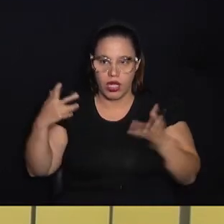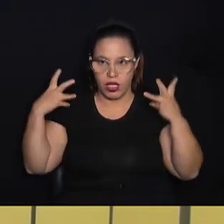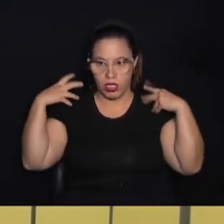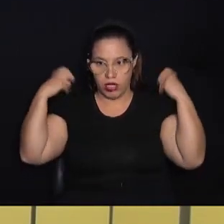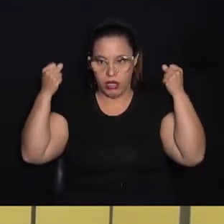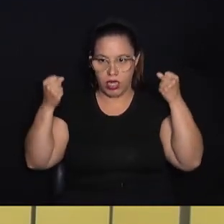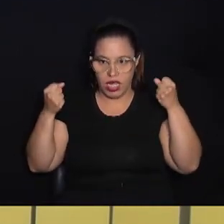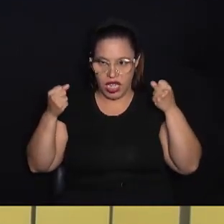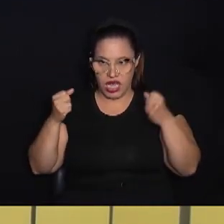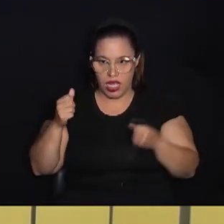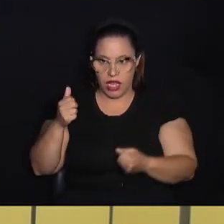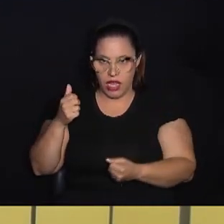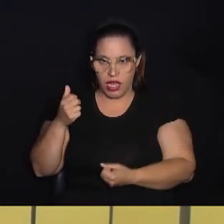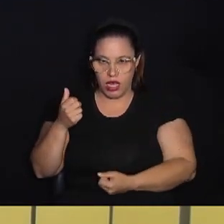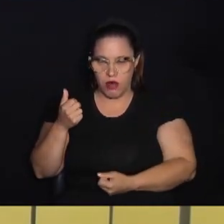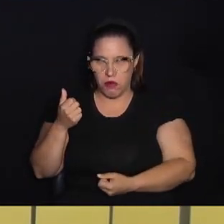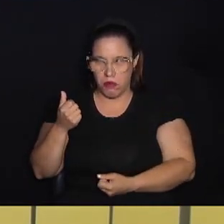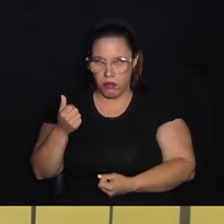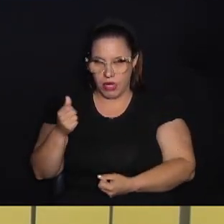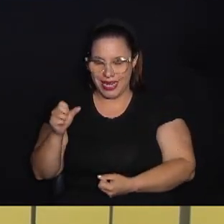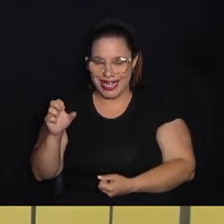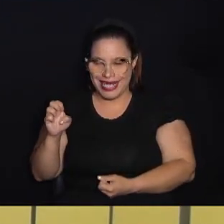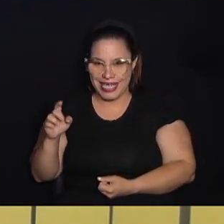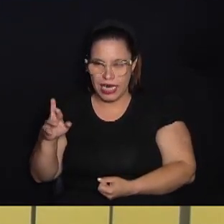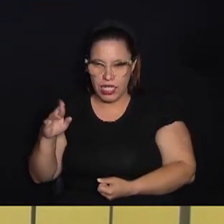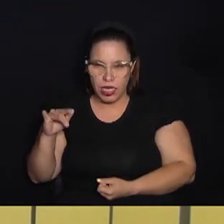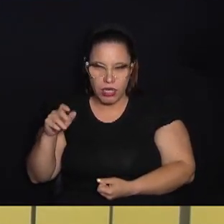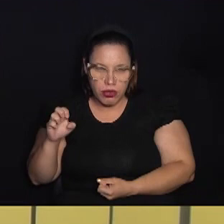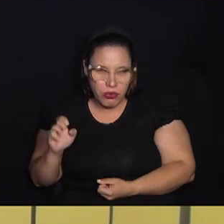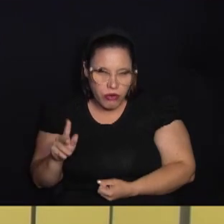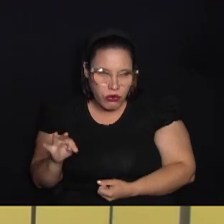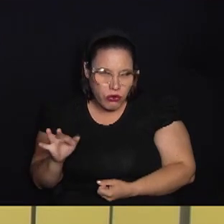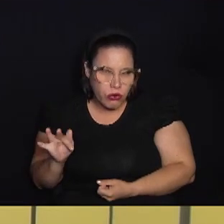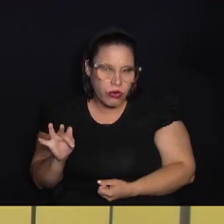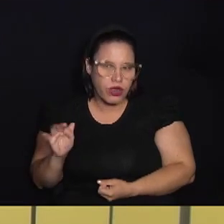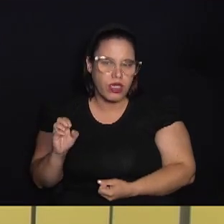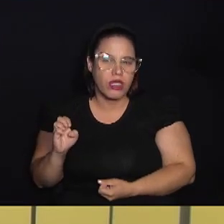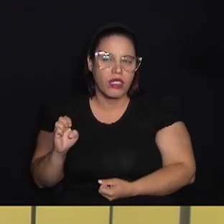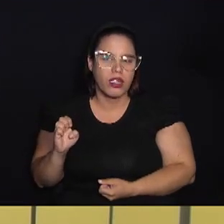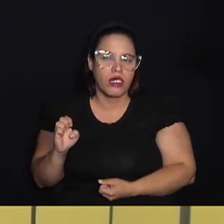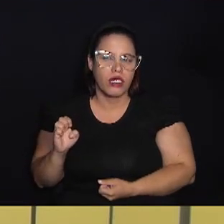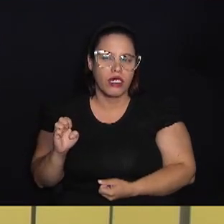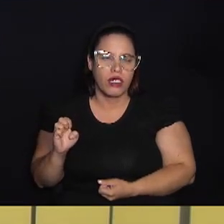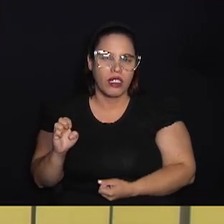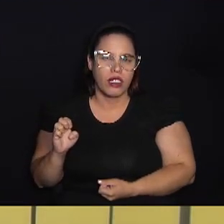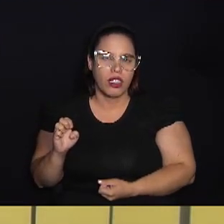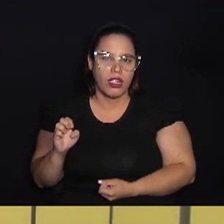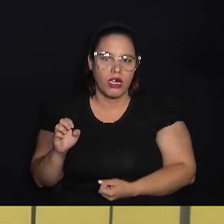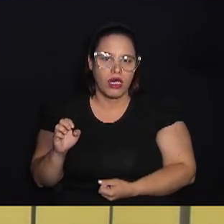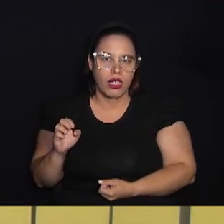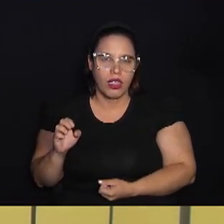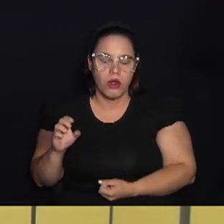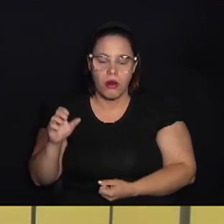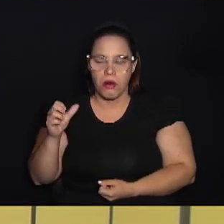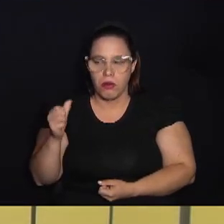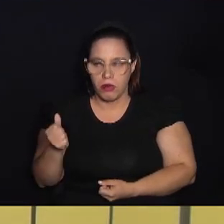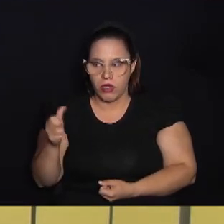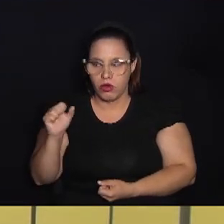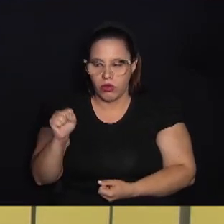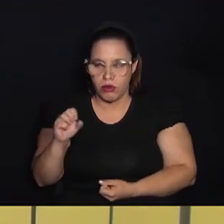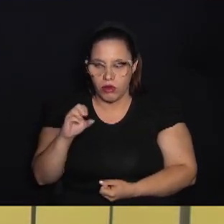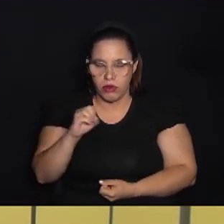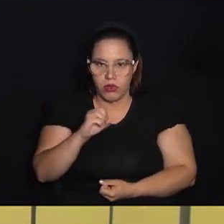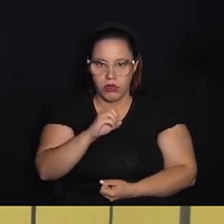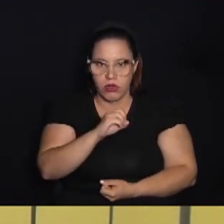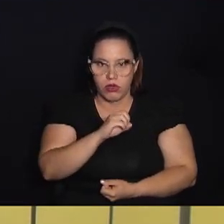de 1883 o Edinho 86 mais ou menos Edinho não tem é de 1800 e a gente saiu